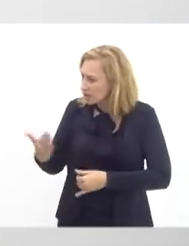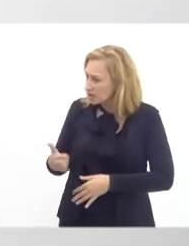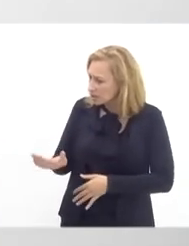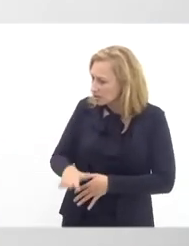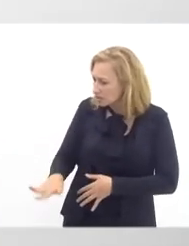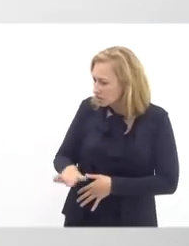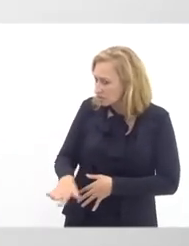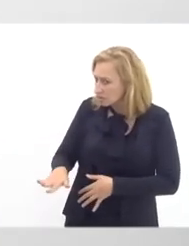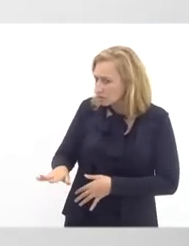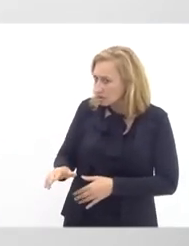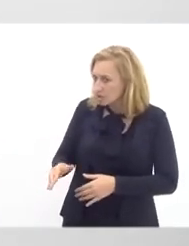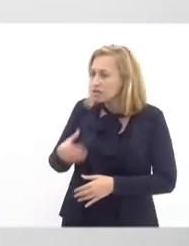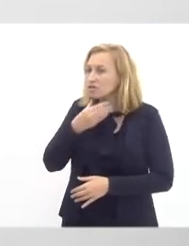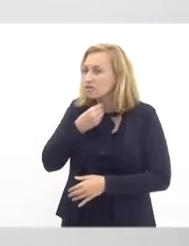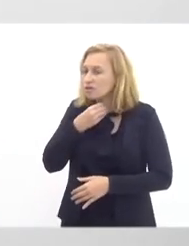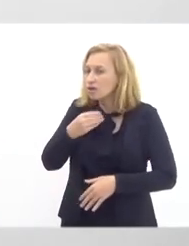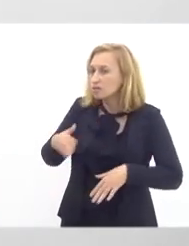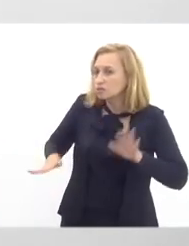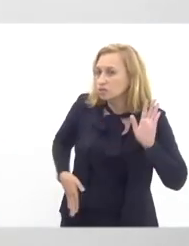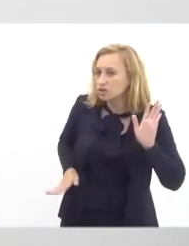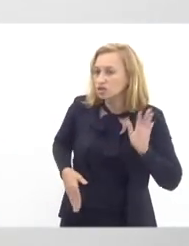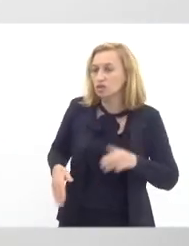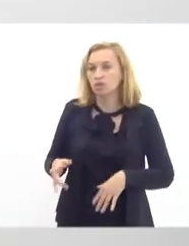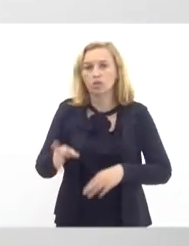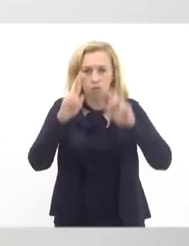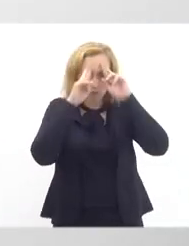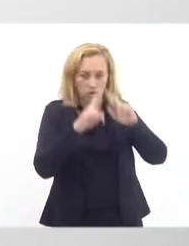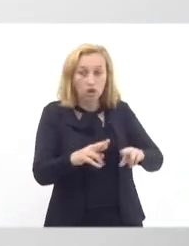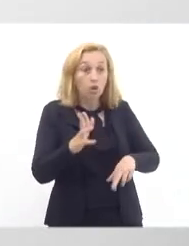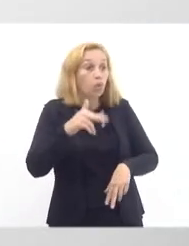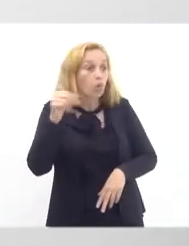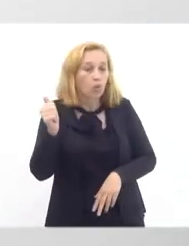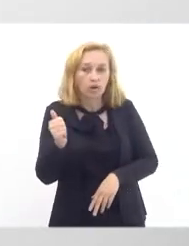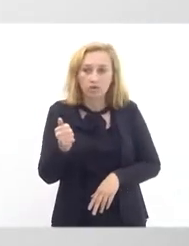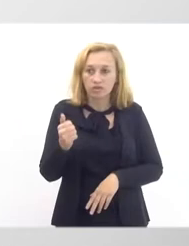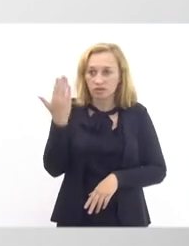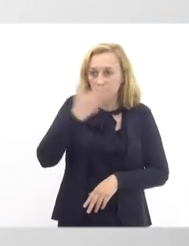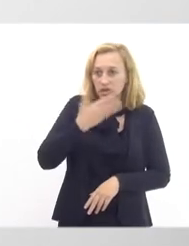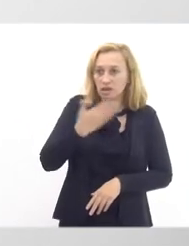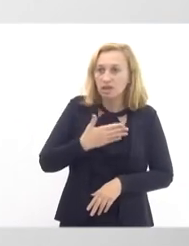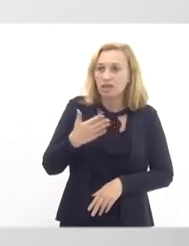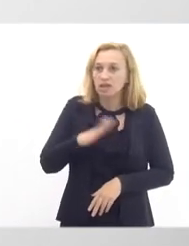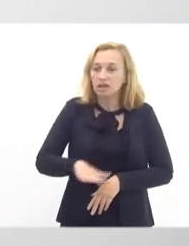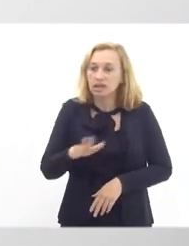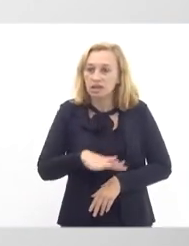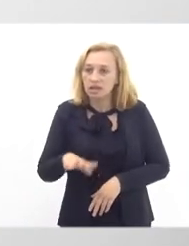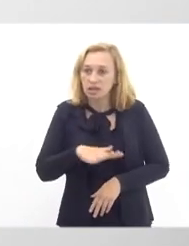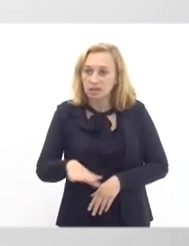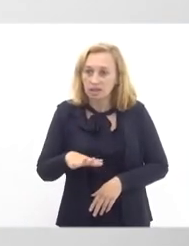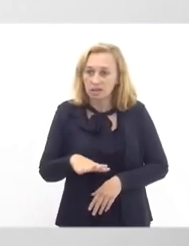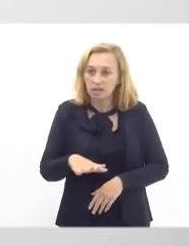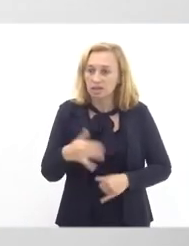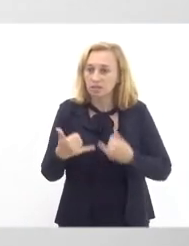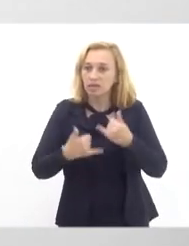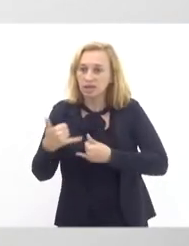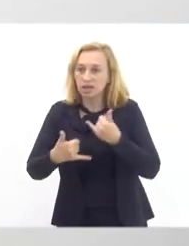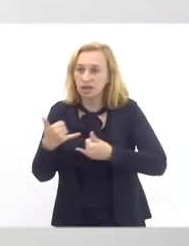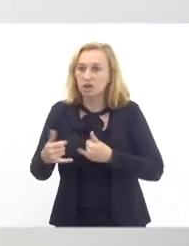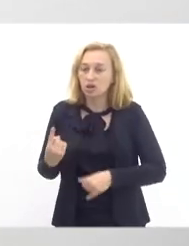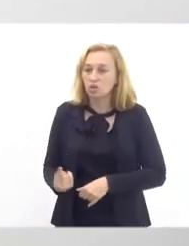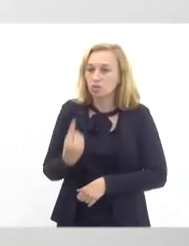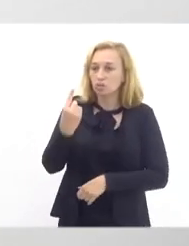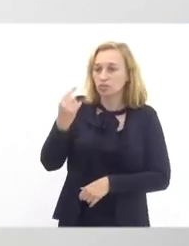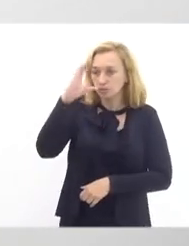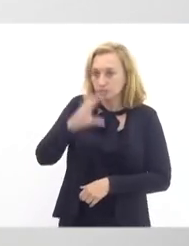projetos de bandido. Com todo respeito, eu nunca vi criança, brincadeira e bandido couber em um único cidadão